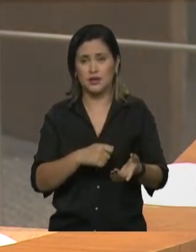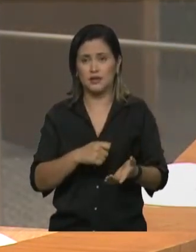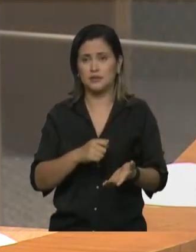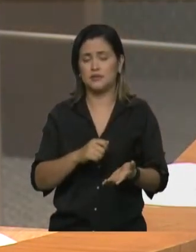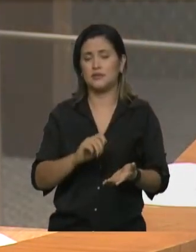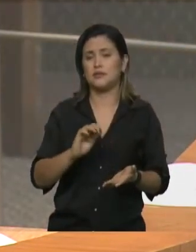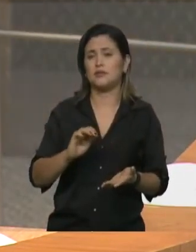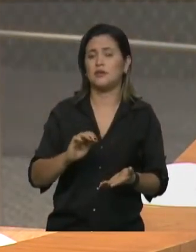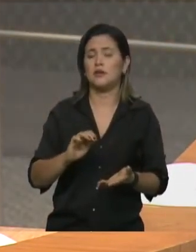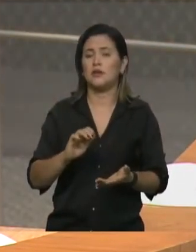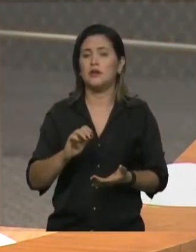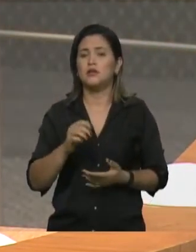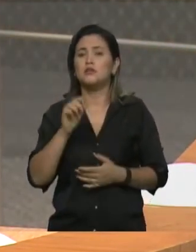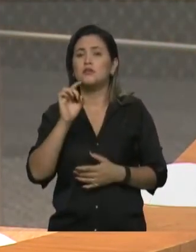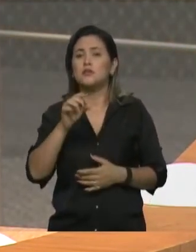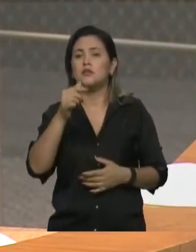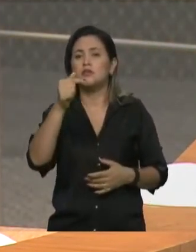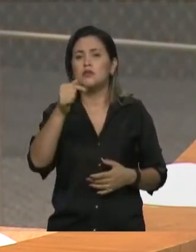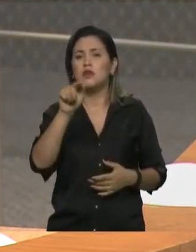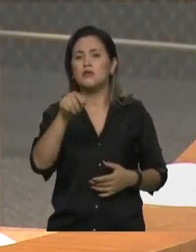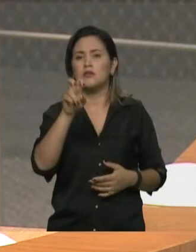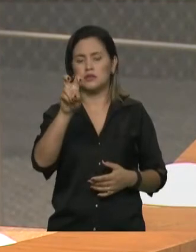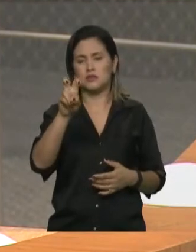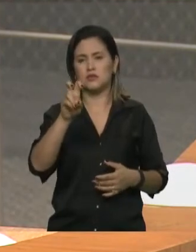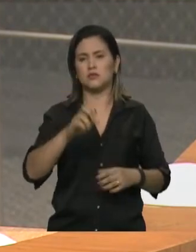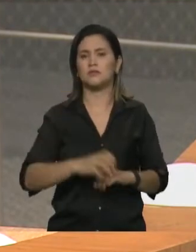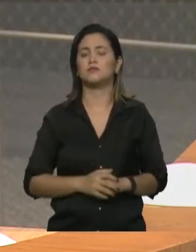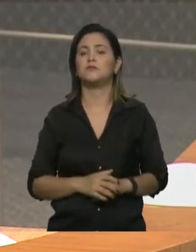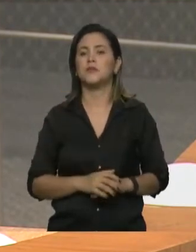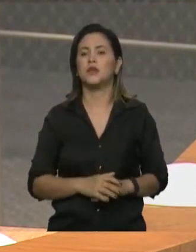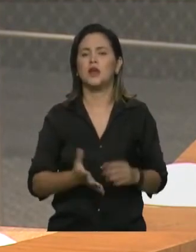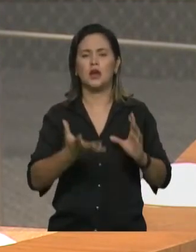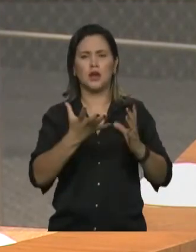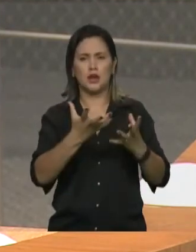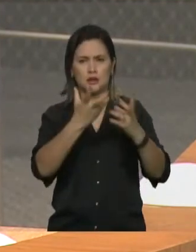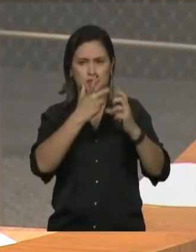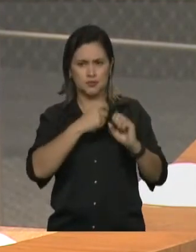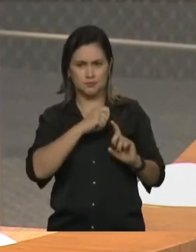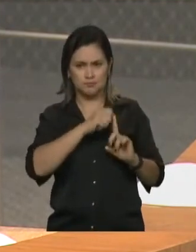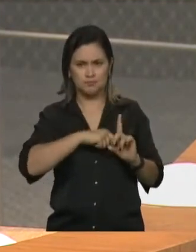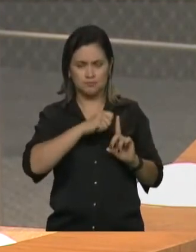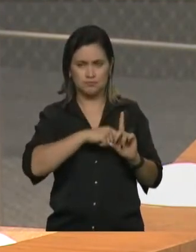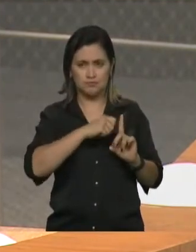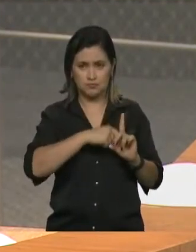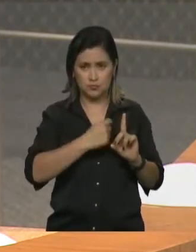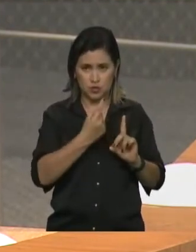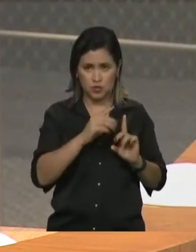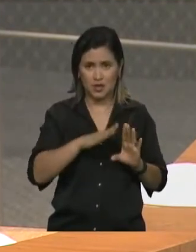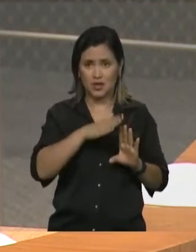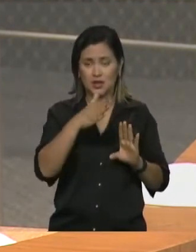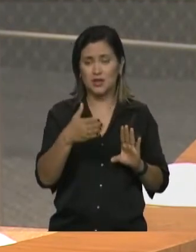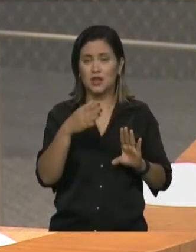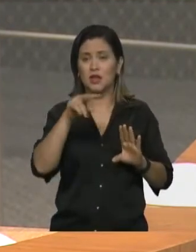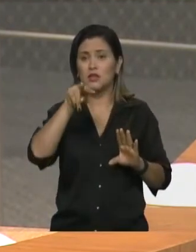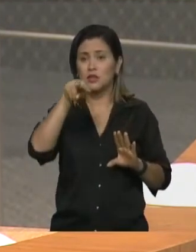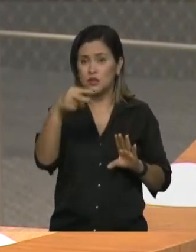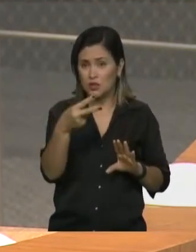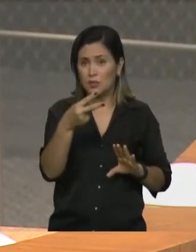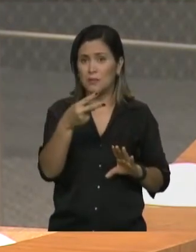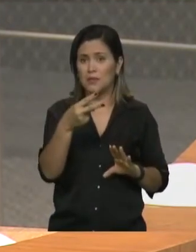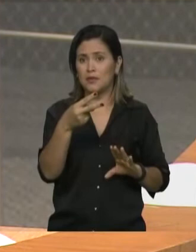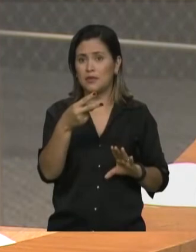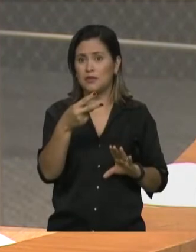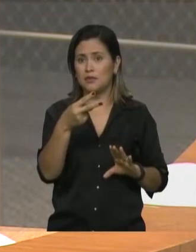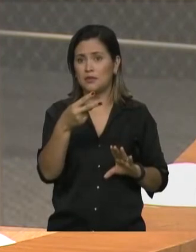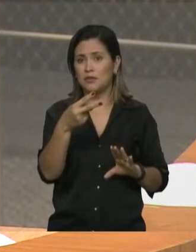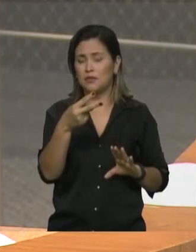Quem ganha de um salário mínimo até R$ 2.000 passará a contribuir com 9%, ou seja, reduziu do que